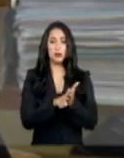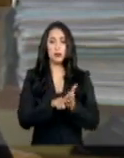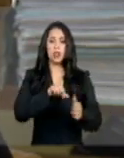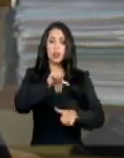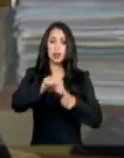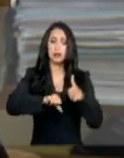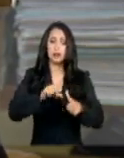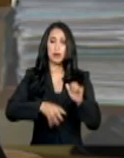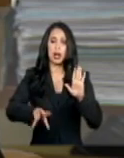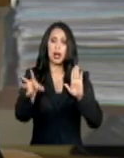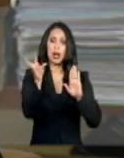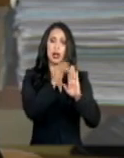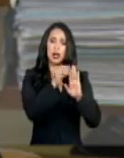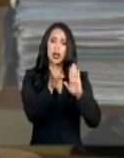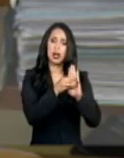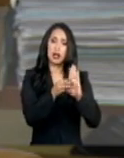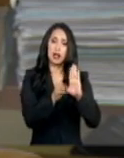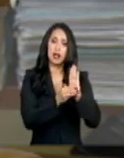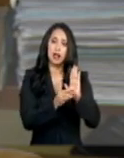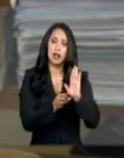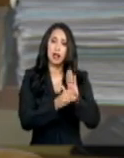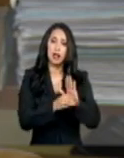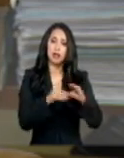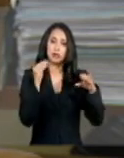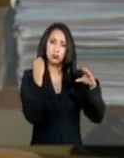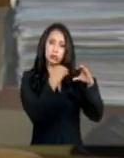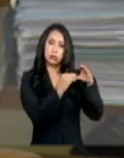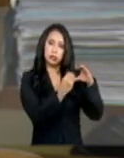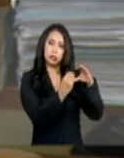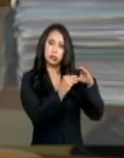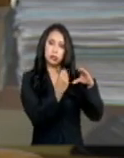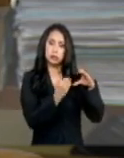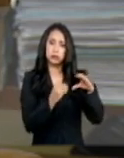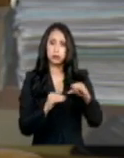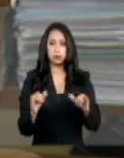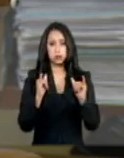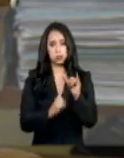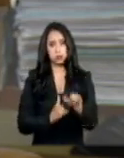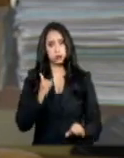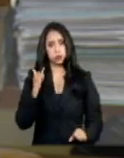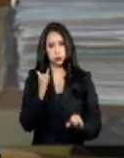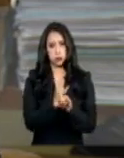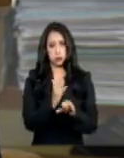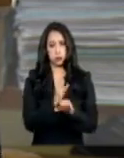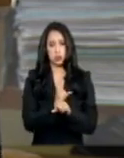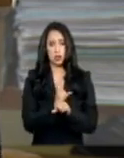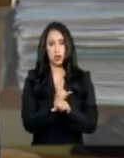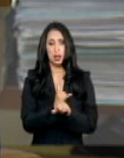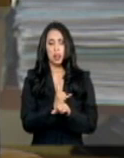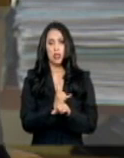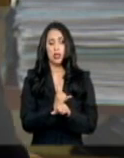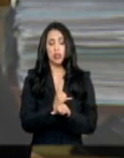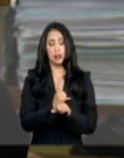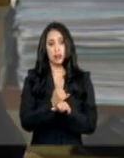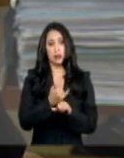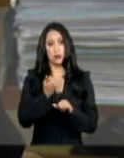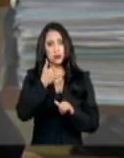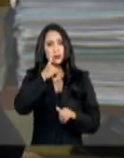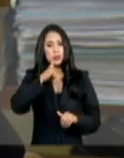geralmente armazenados em computadores ou fluindo através de impulsos eletrônicos